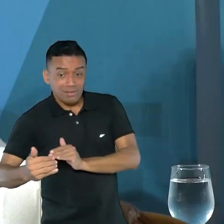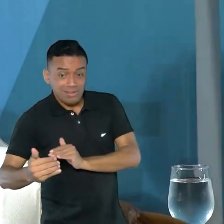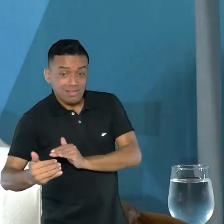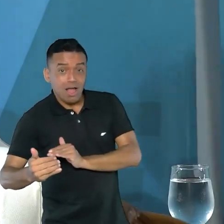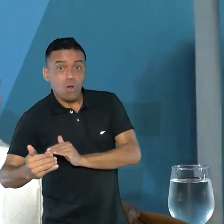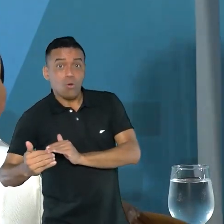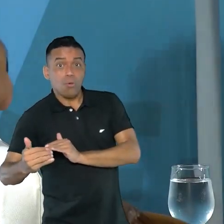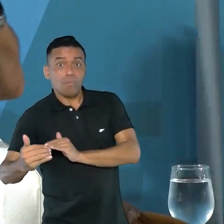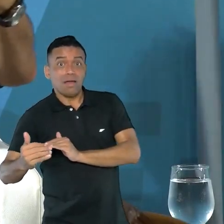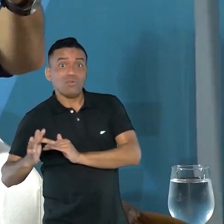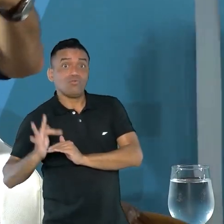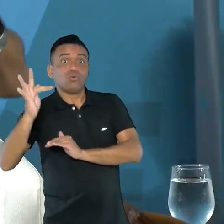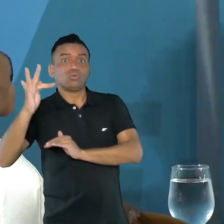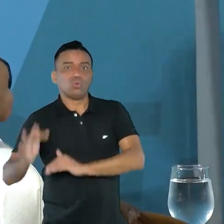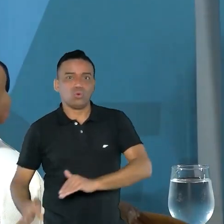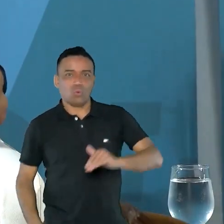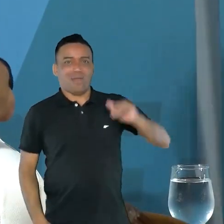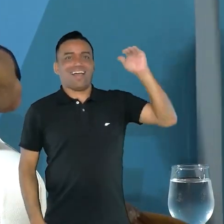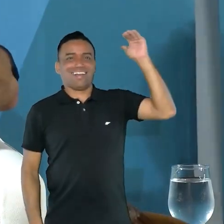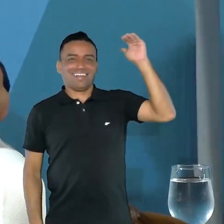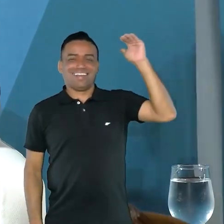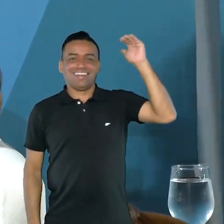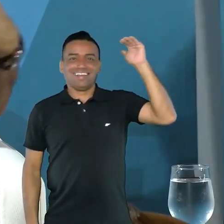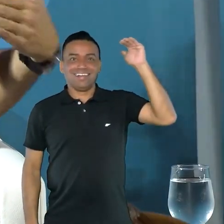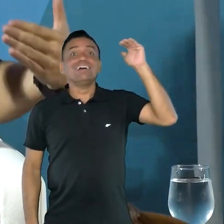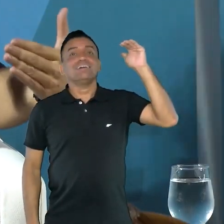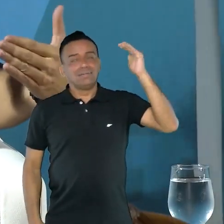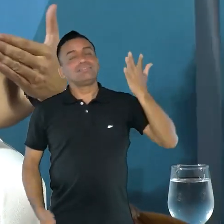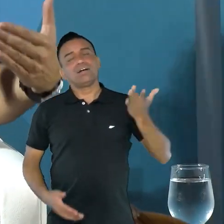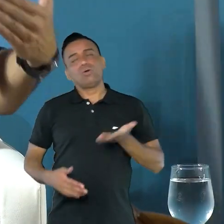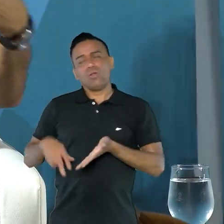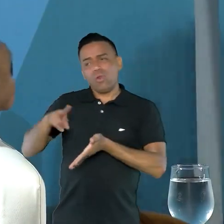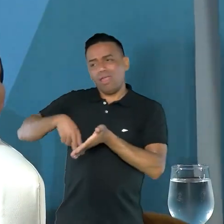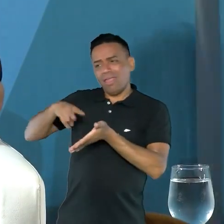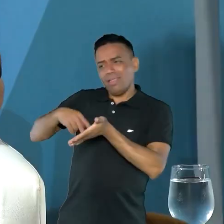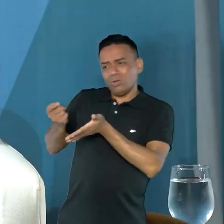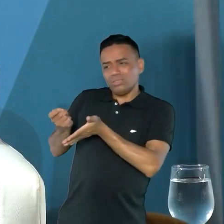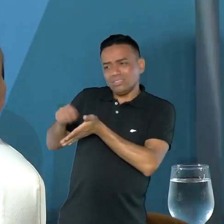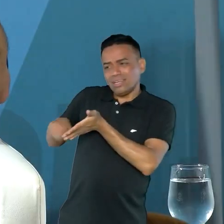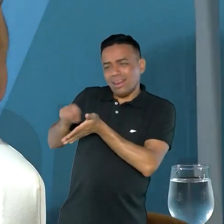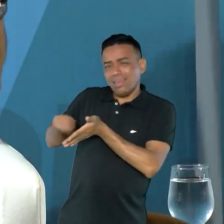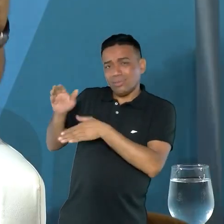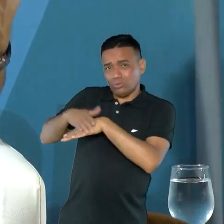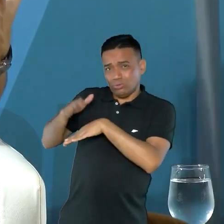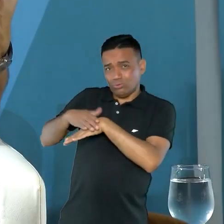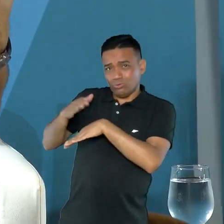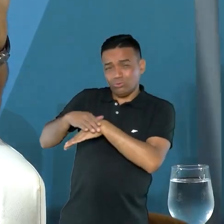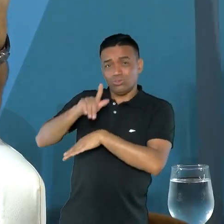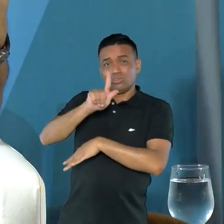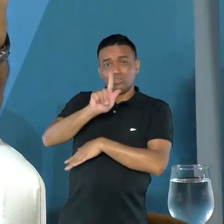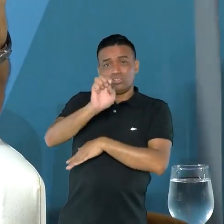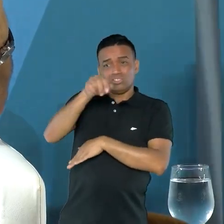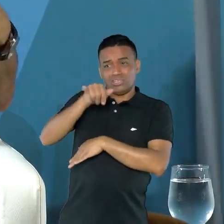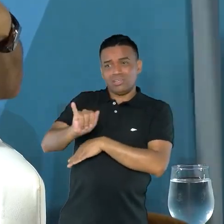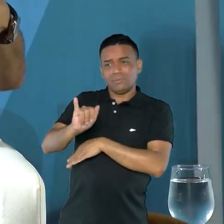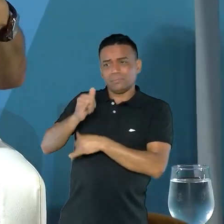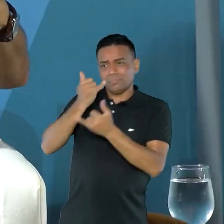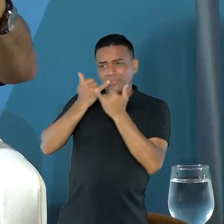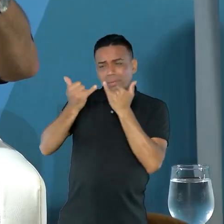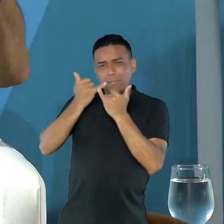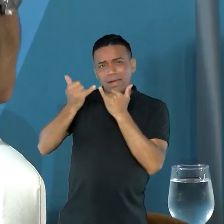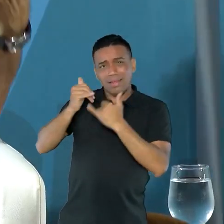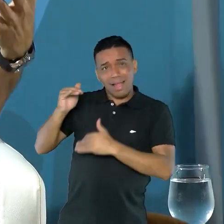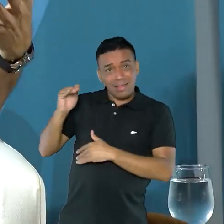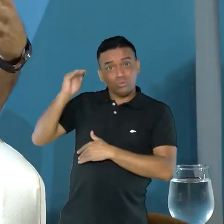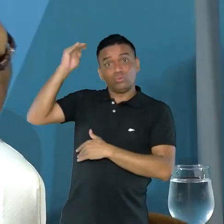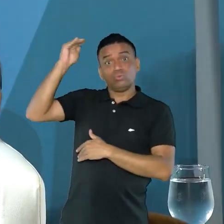me toca muito quando leio os escritos da Geni, que me parece que há uma adulta, né, em